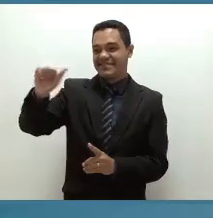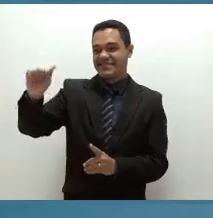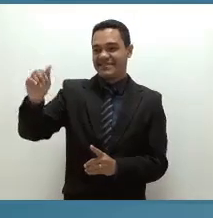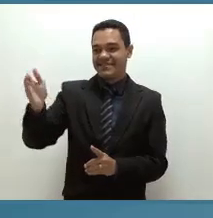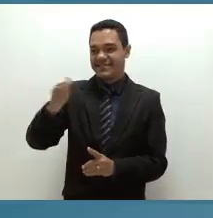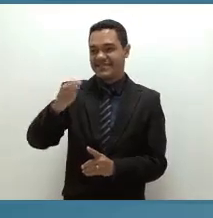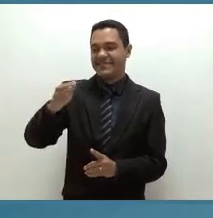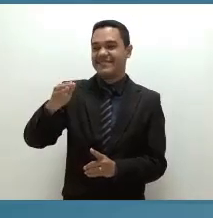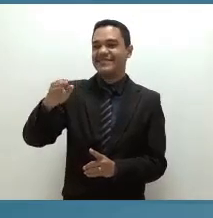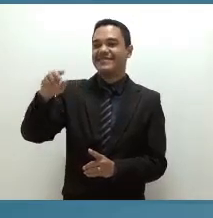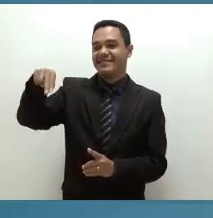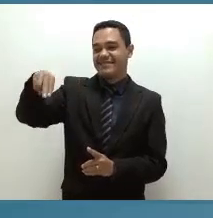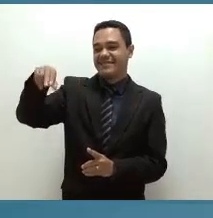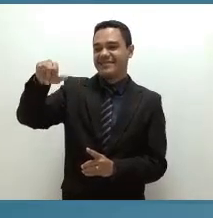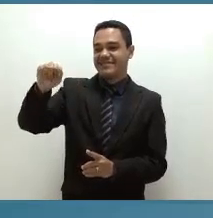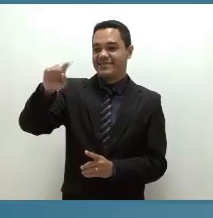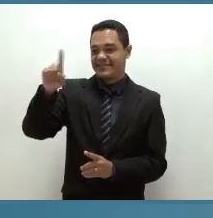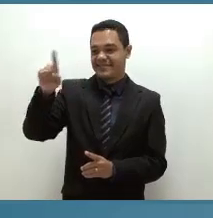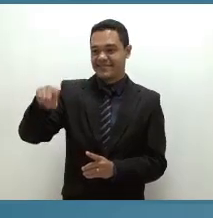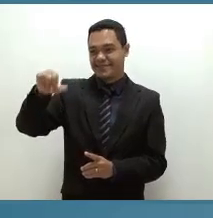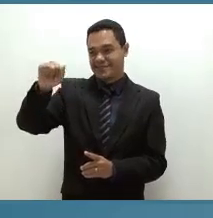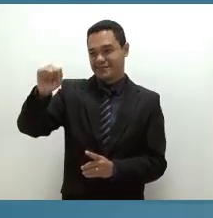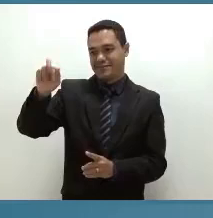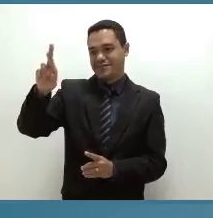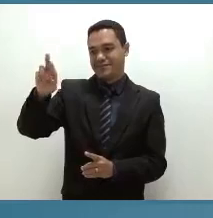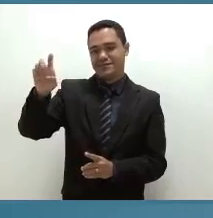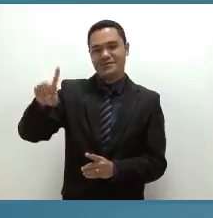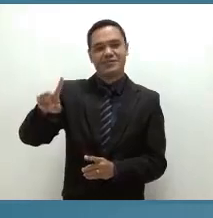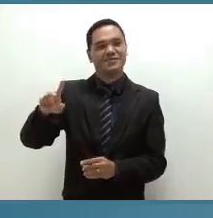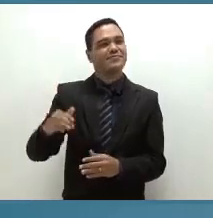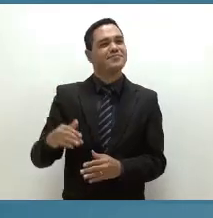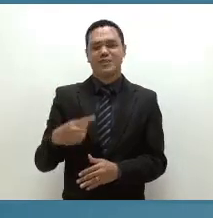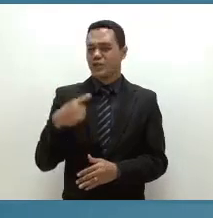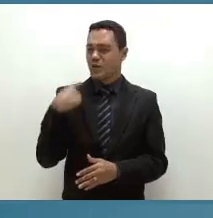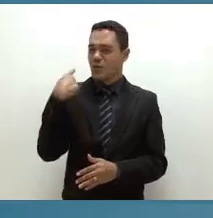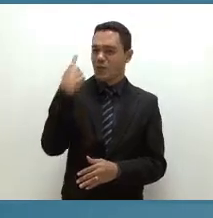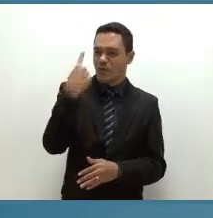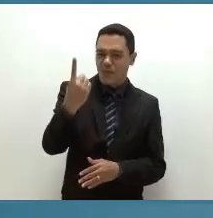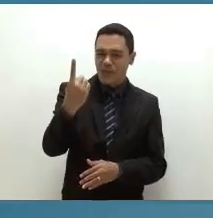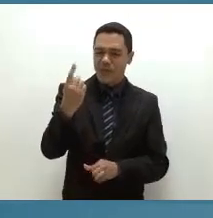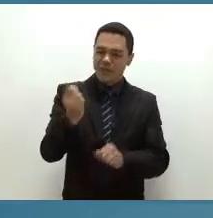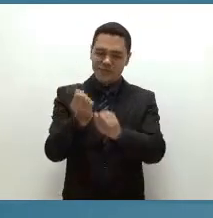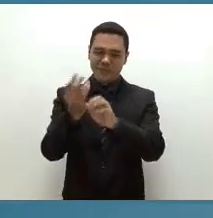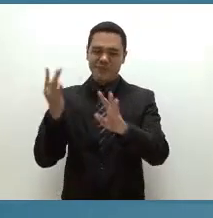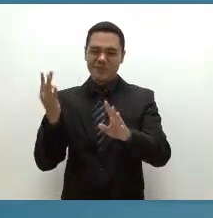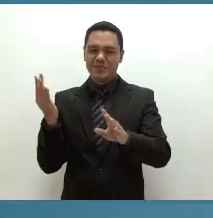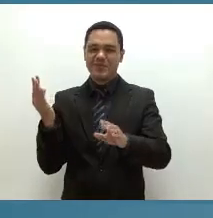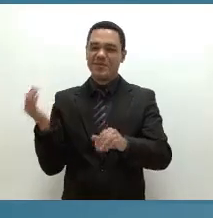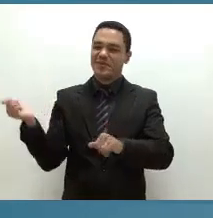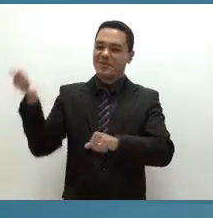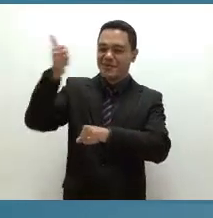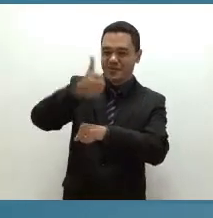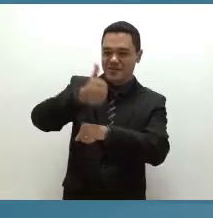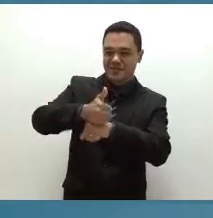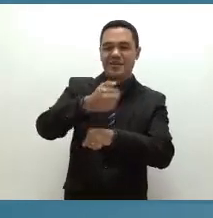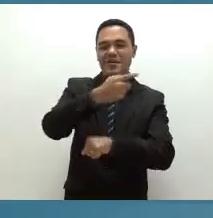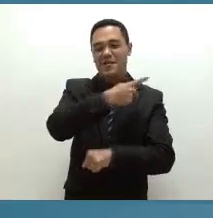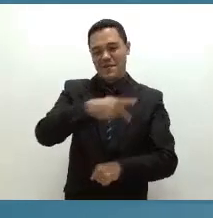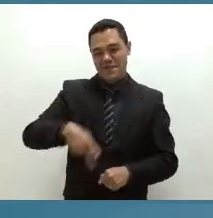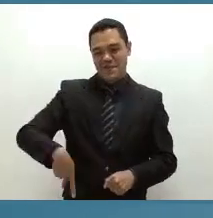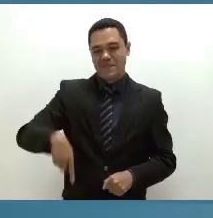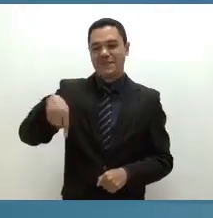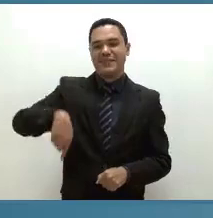Considerando que só temos uma candidata ao cargo de presidente deste tribunal,